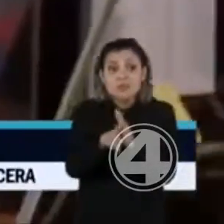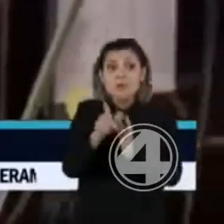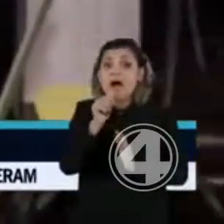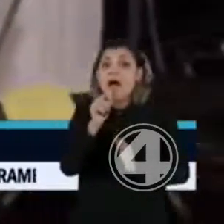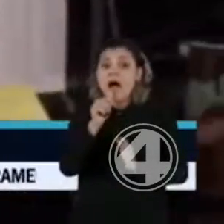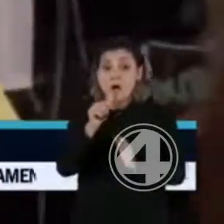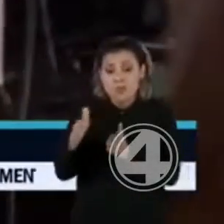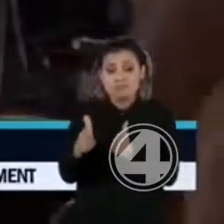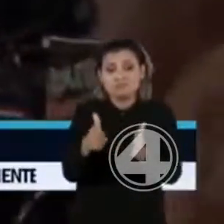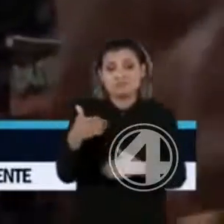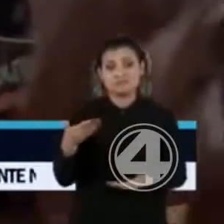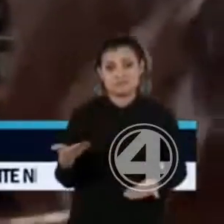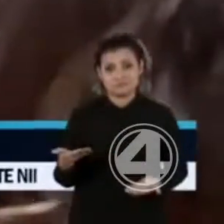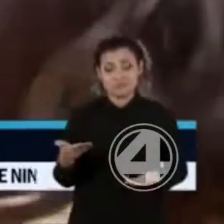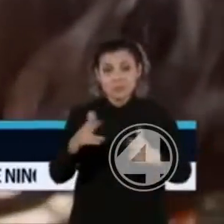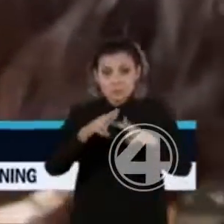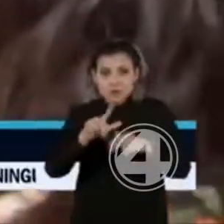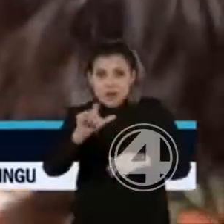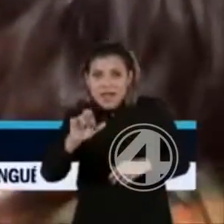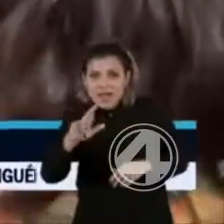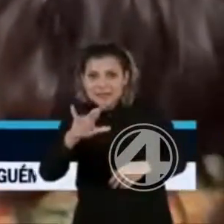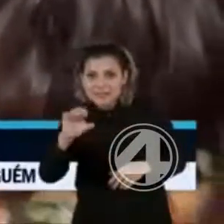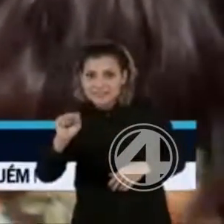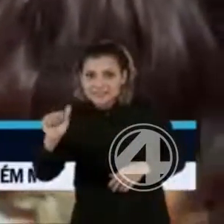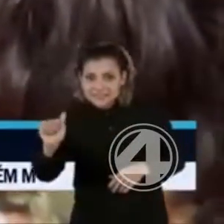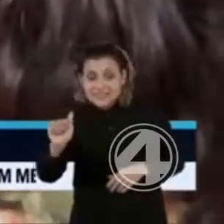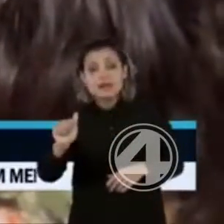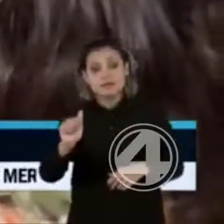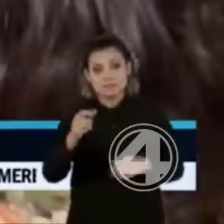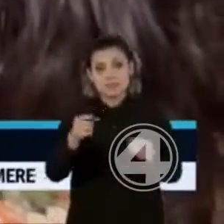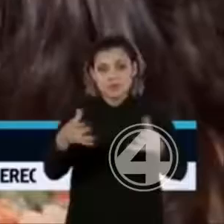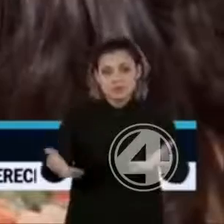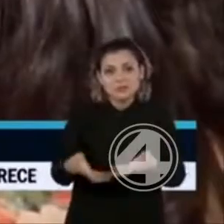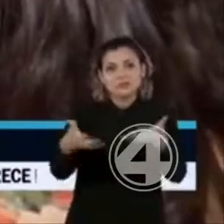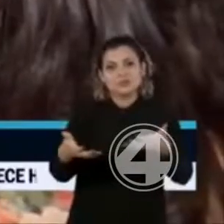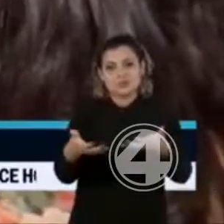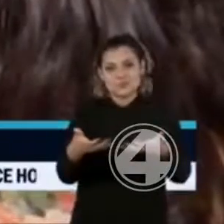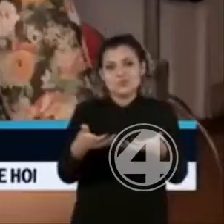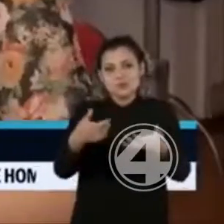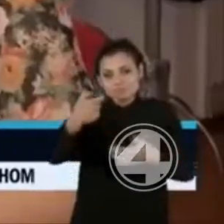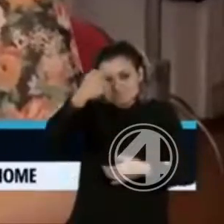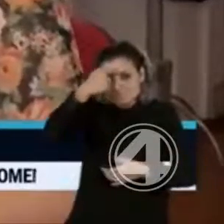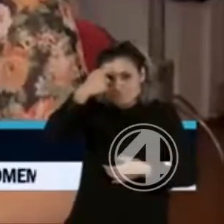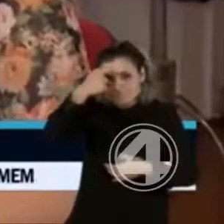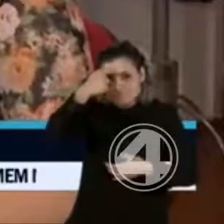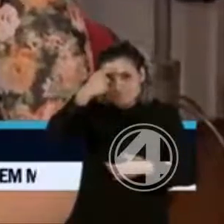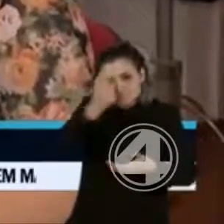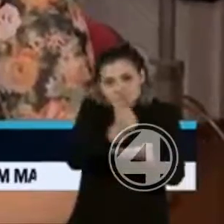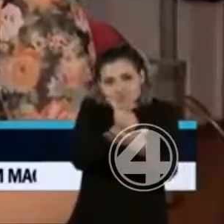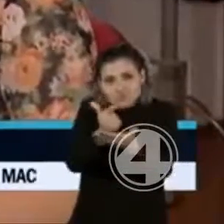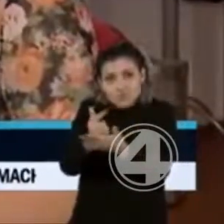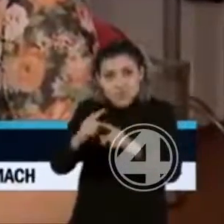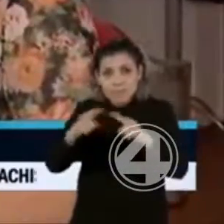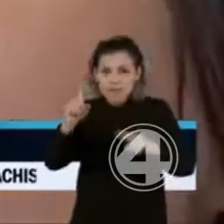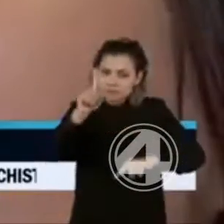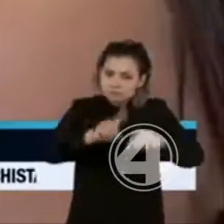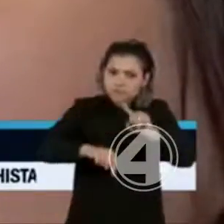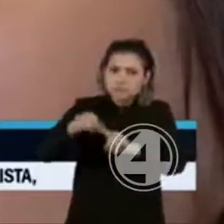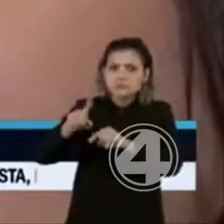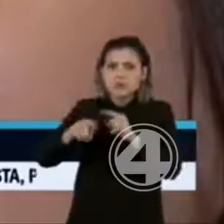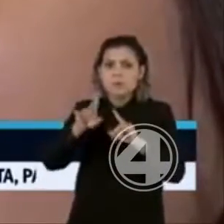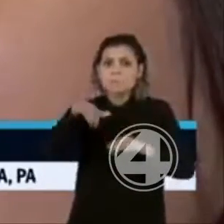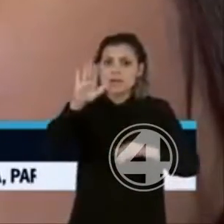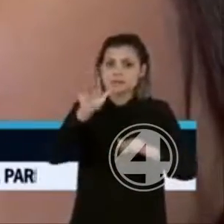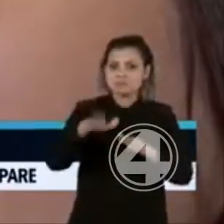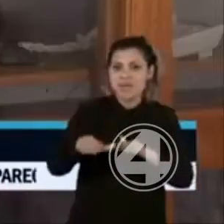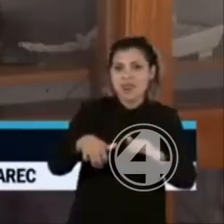Pensando nisso, a ONG, onde a Larissa trabalha, estimula o consumo saudável. Mas ainda há um obstáculo para tornar os produtos alternativos mais